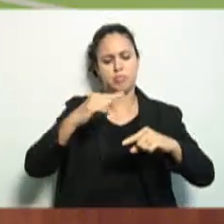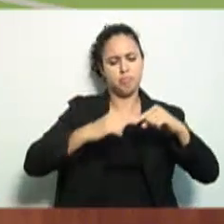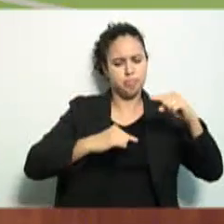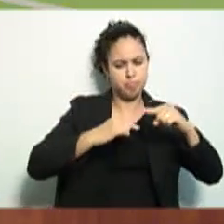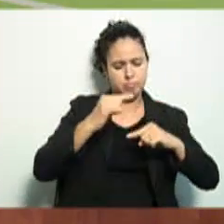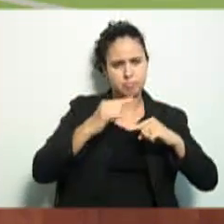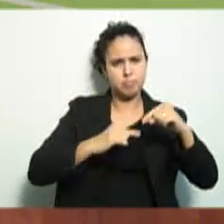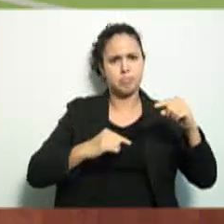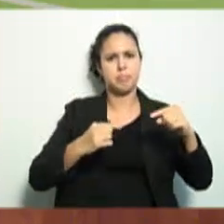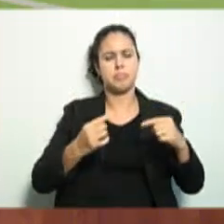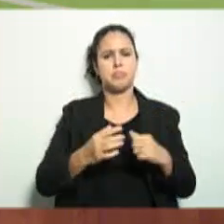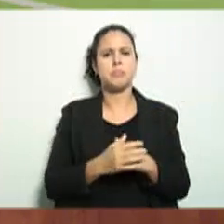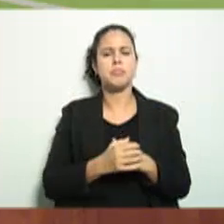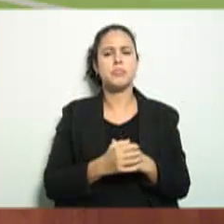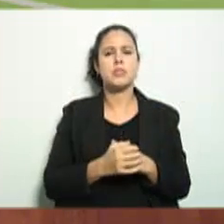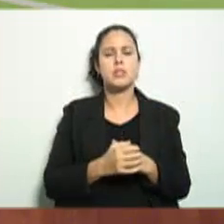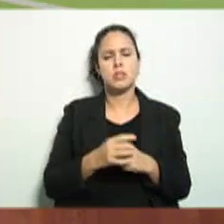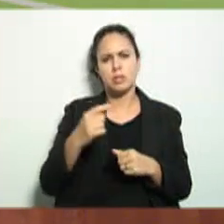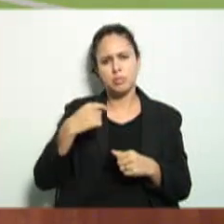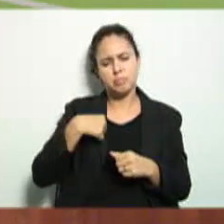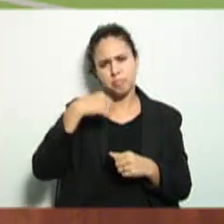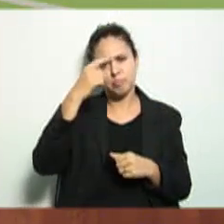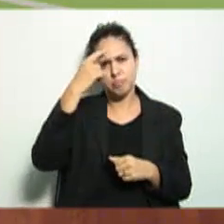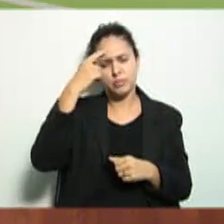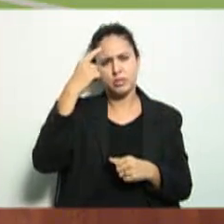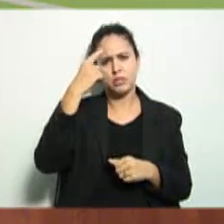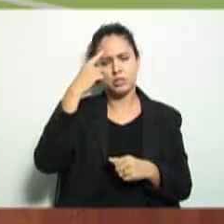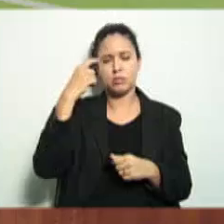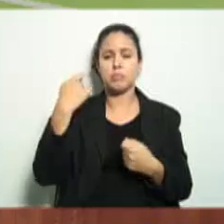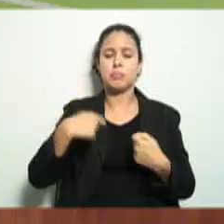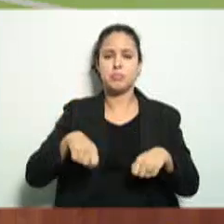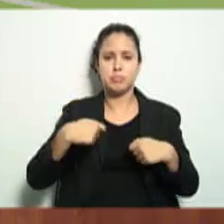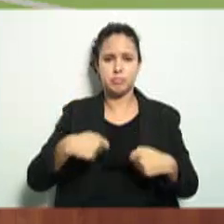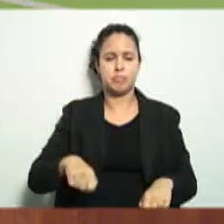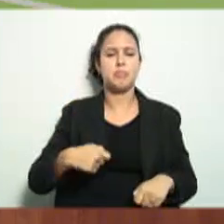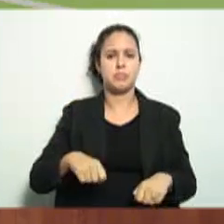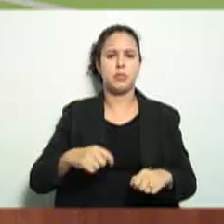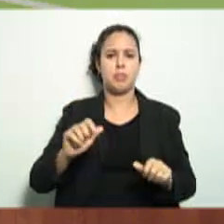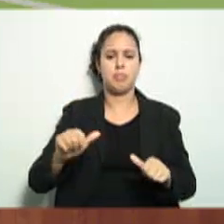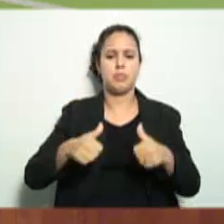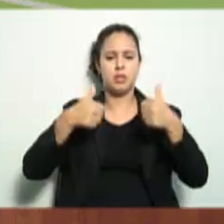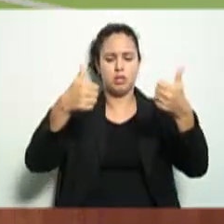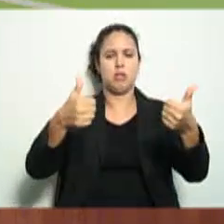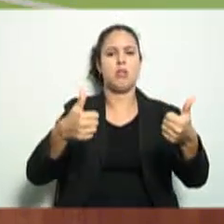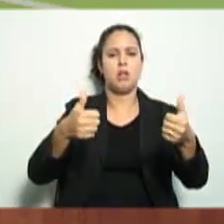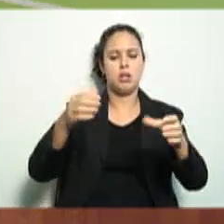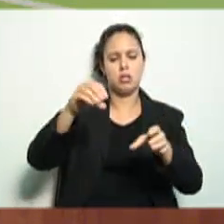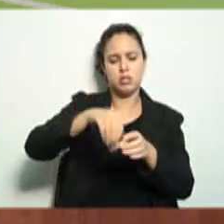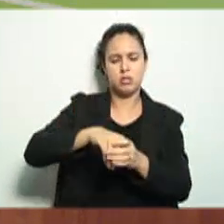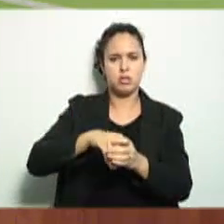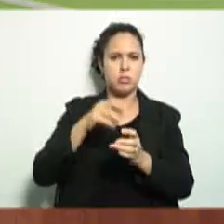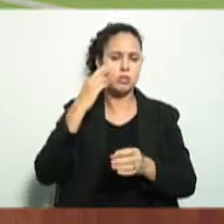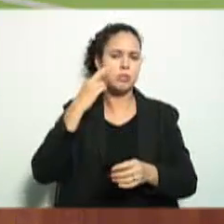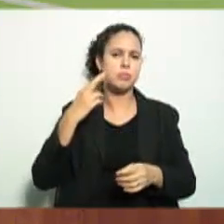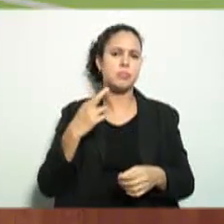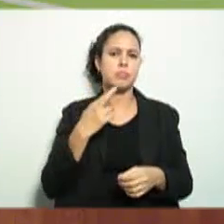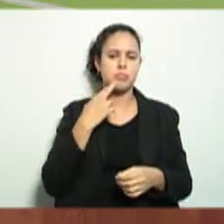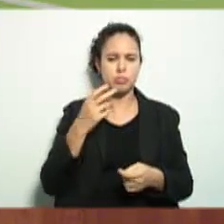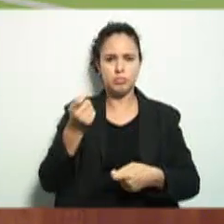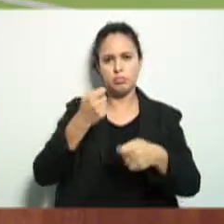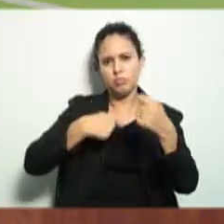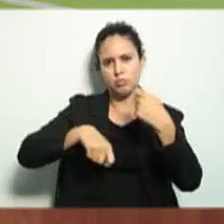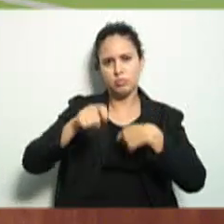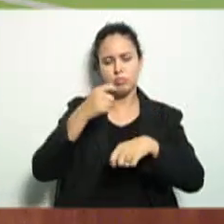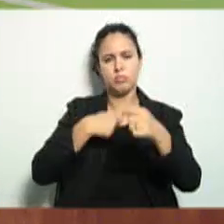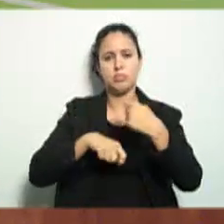bastante propriedade. E eu penso que é aí que a gente pode melhorar as condições econômicas do nosso estado. Vejam que o gráfico é